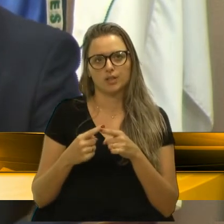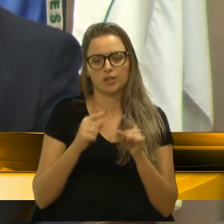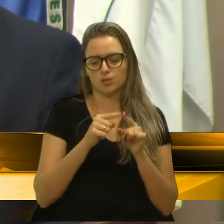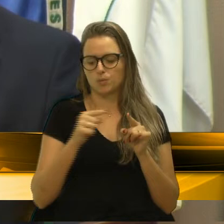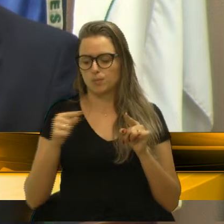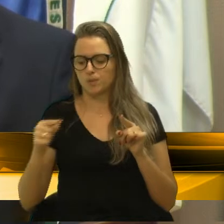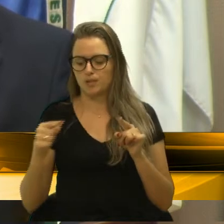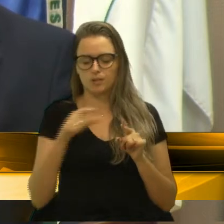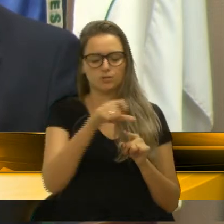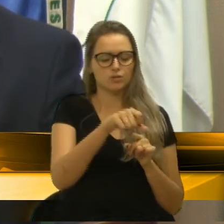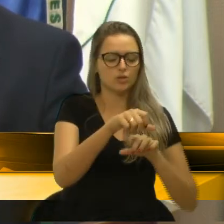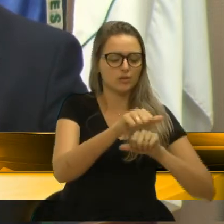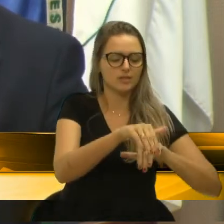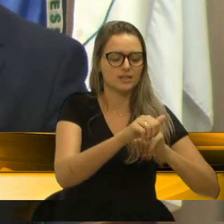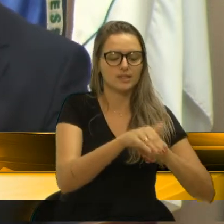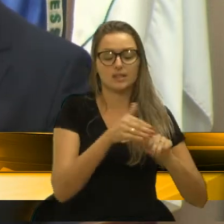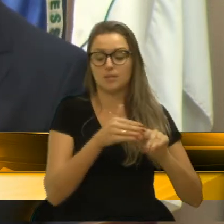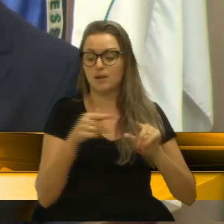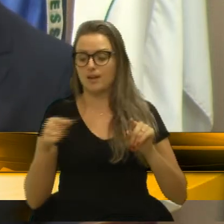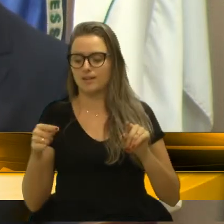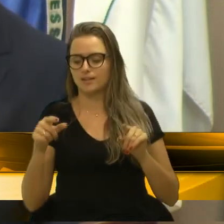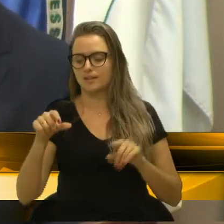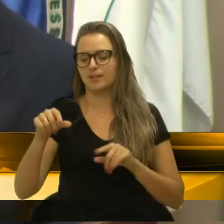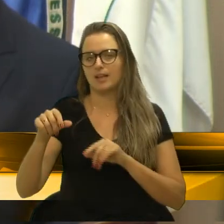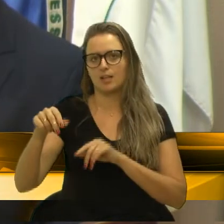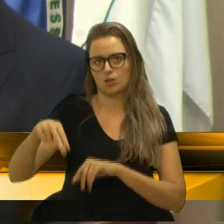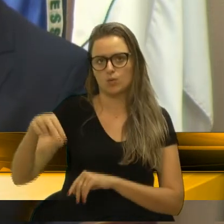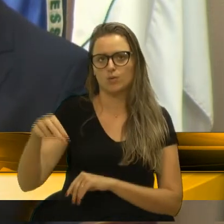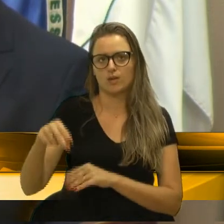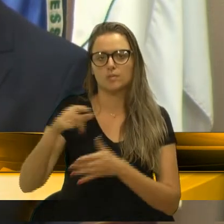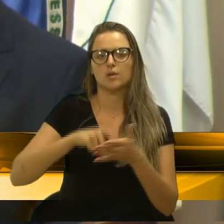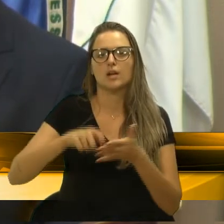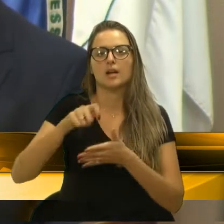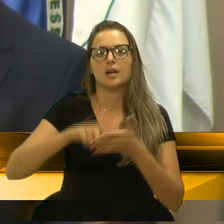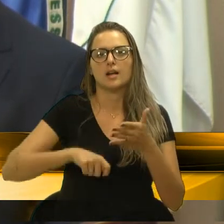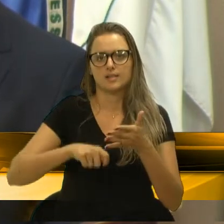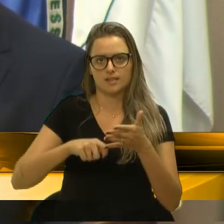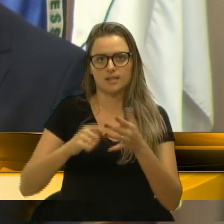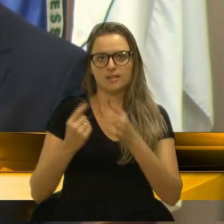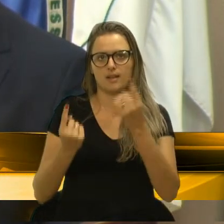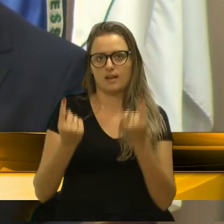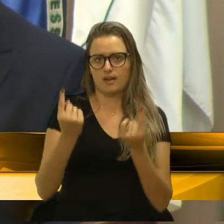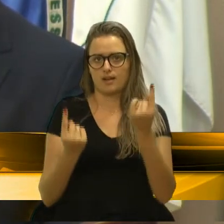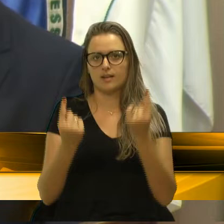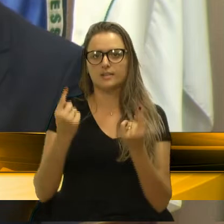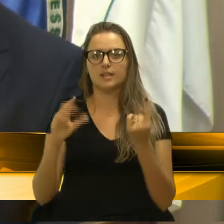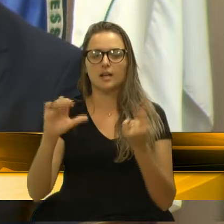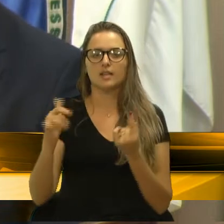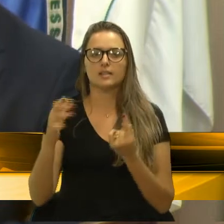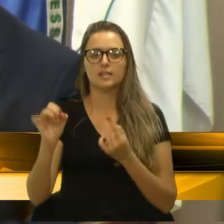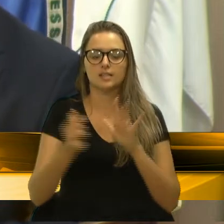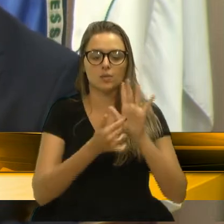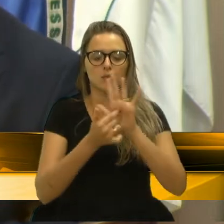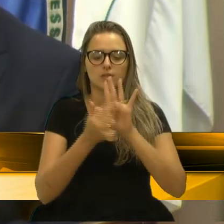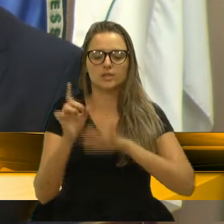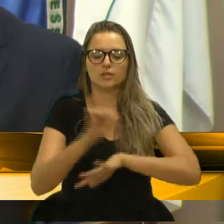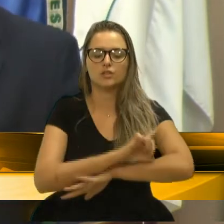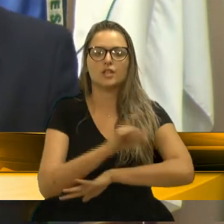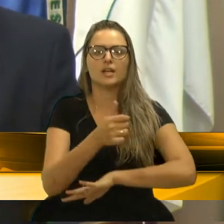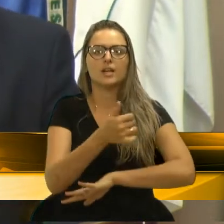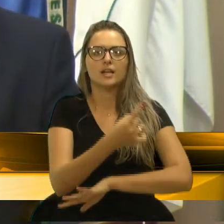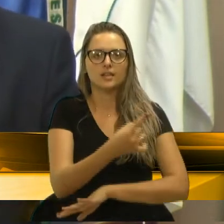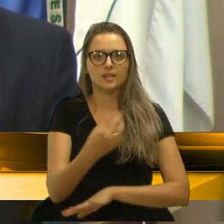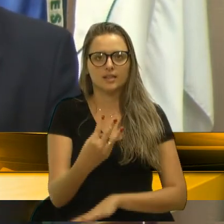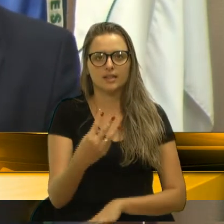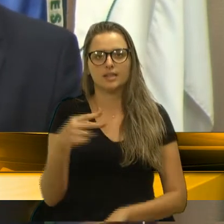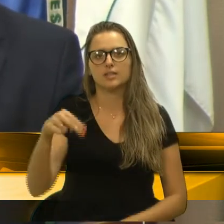de 9 de setembro até novembro, quando foi assinada a licitação, foi firmado o contrato, publicado no dia 13/11, com essa